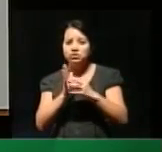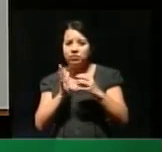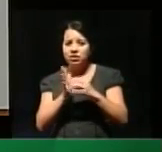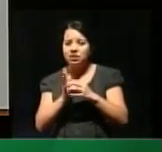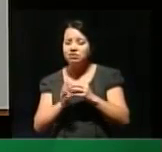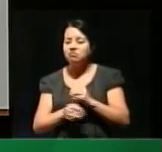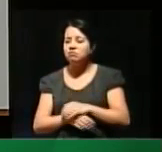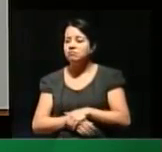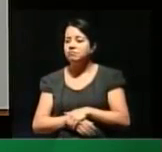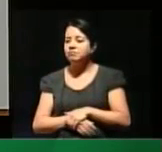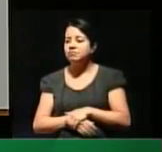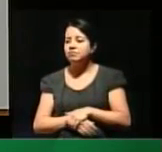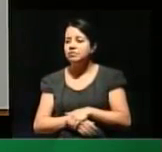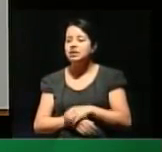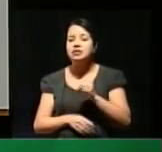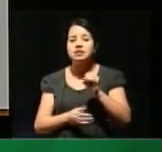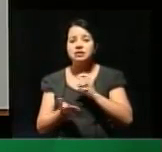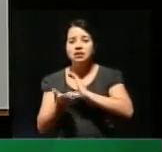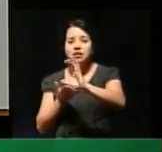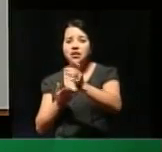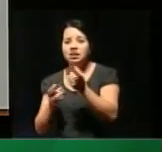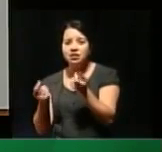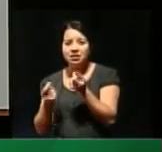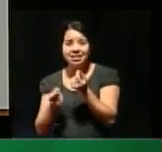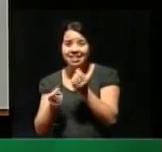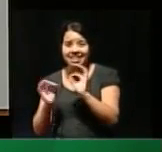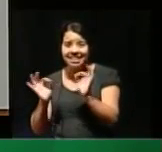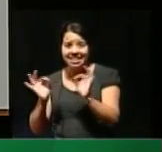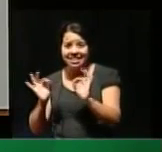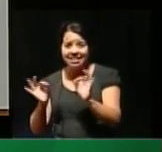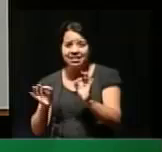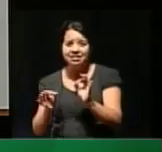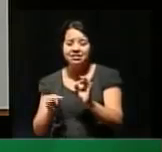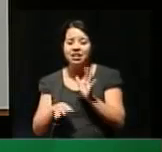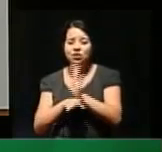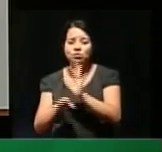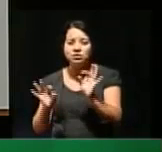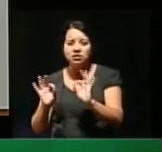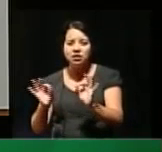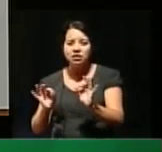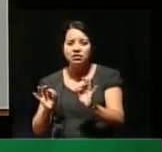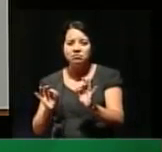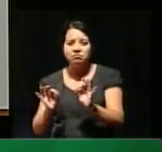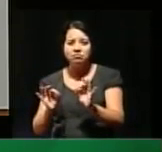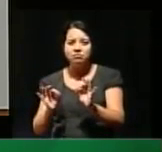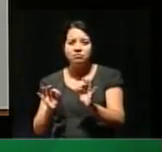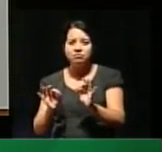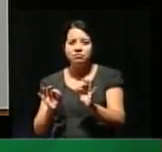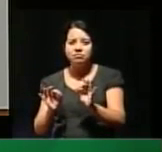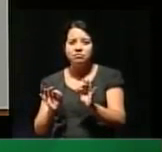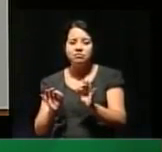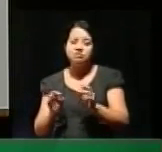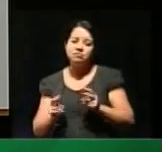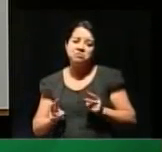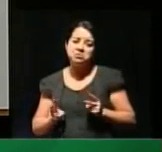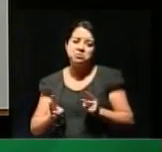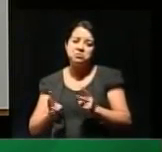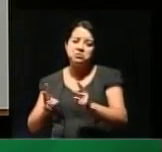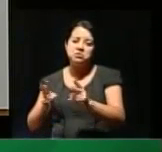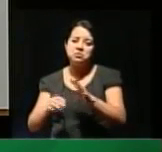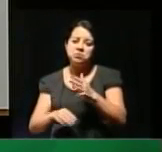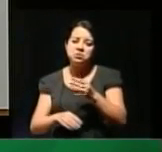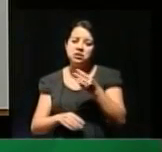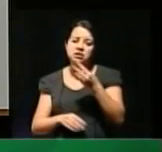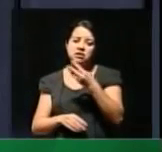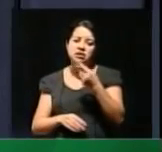o investimento como está e as ações do jeito que você está fazendo hoje, você mantém o que eu te falei. Falei para vocês, os 32,